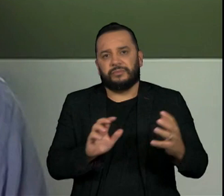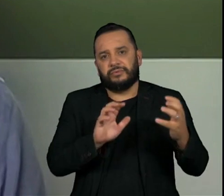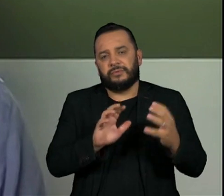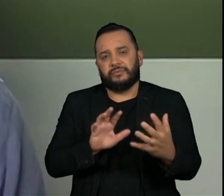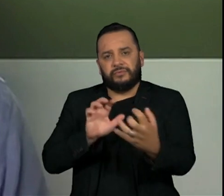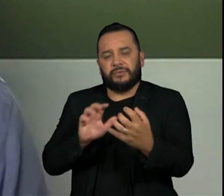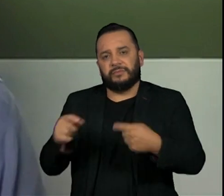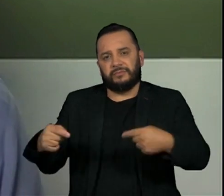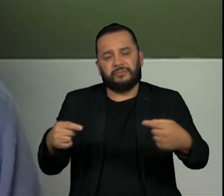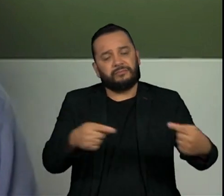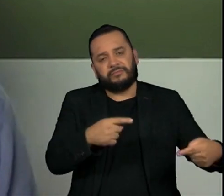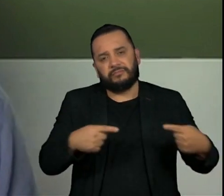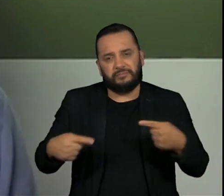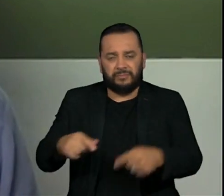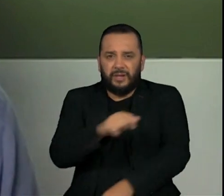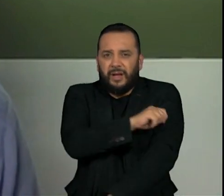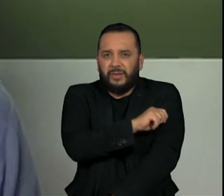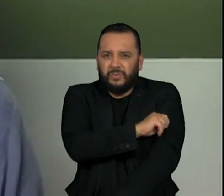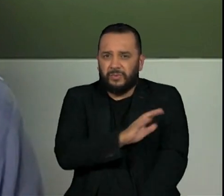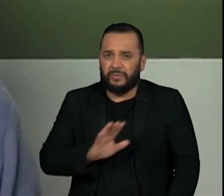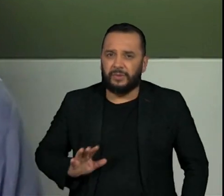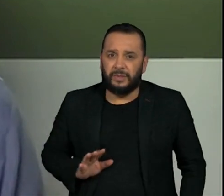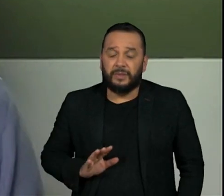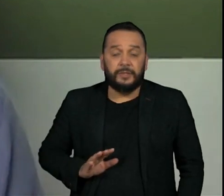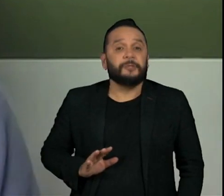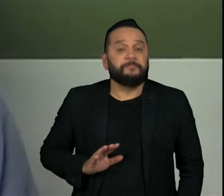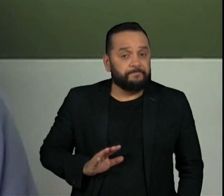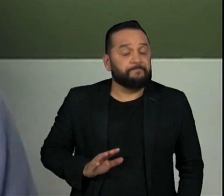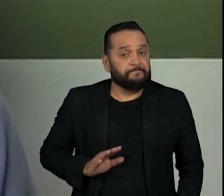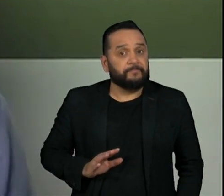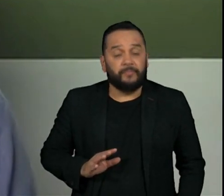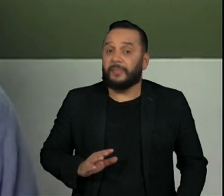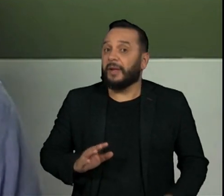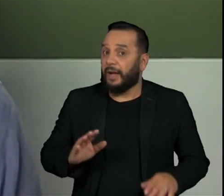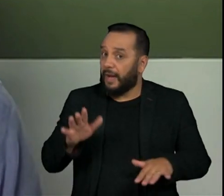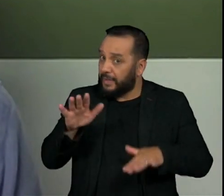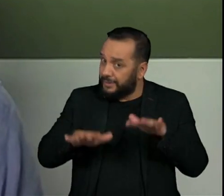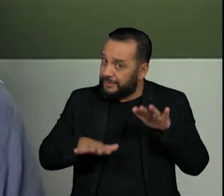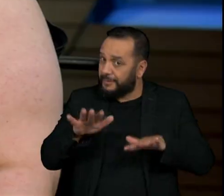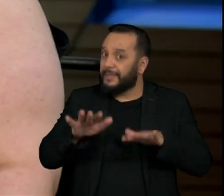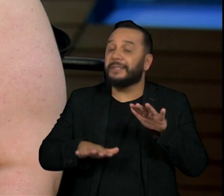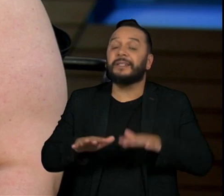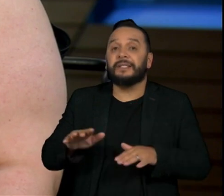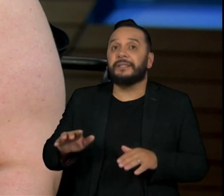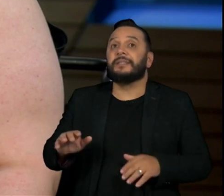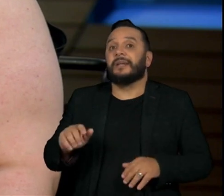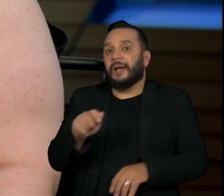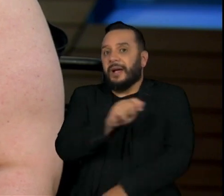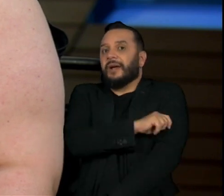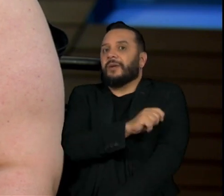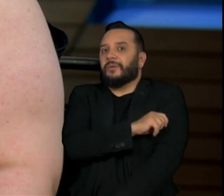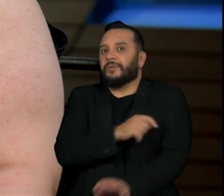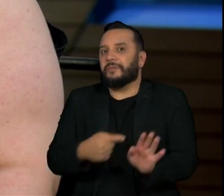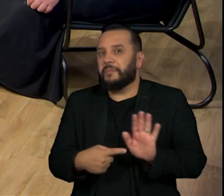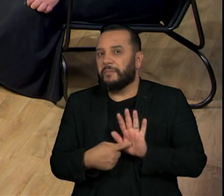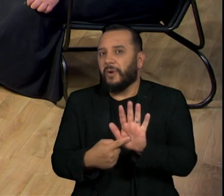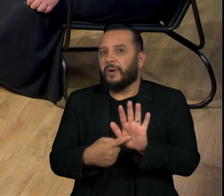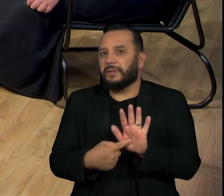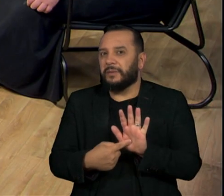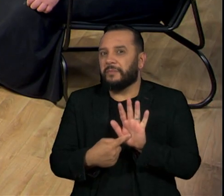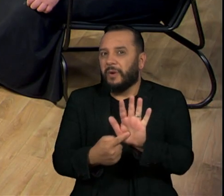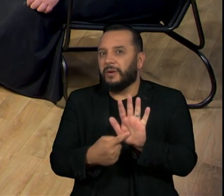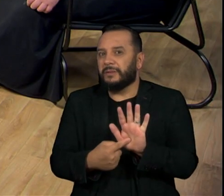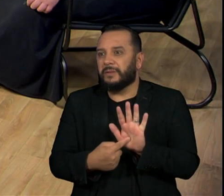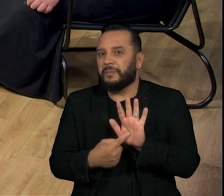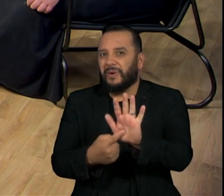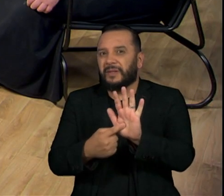Precisamos entender que, na vasta maioria dos casos, houve sinais antes que qualquer coisa mais séria aconteceu. E a questão